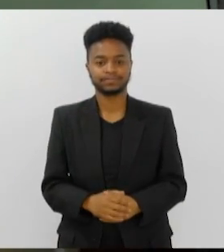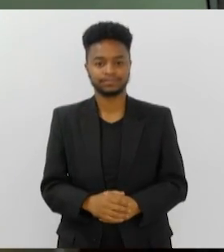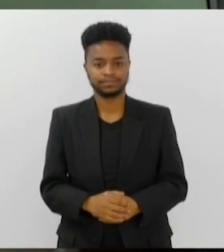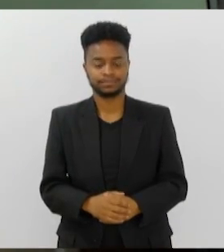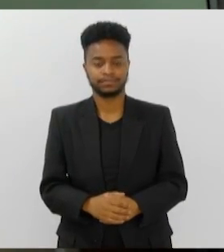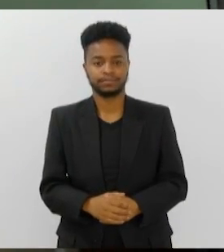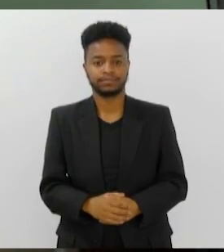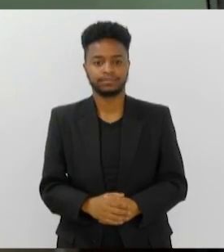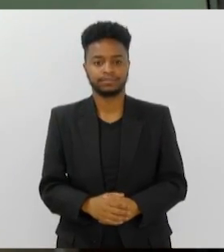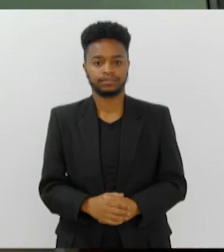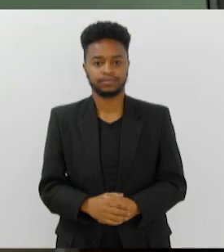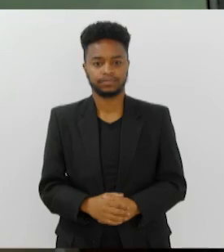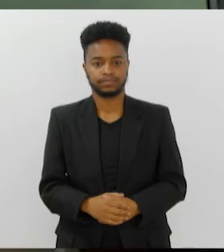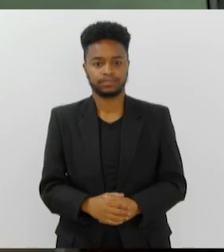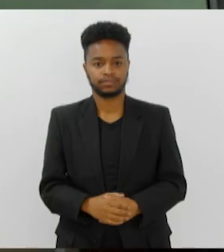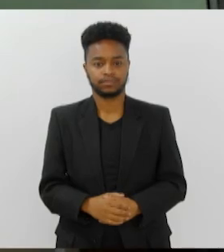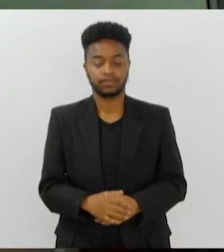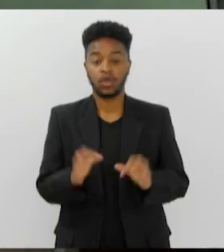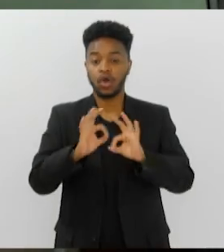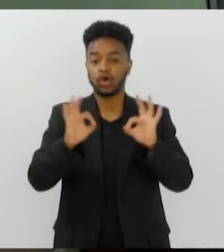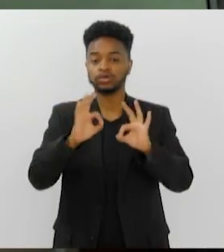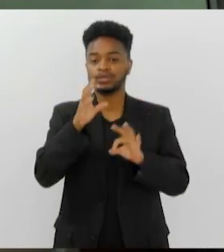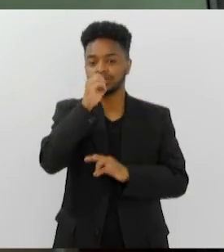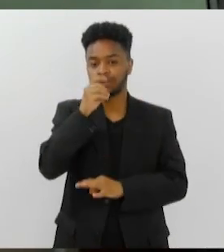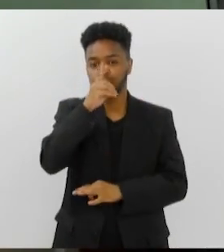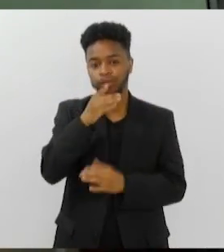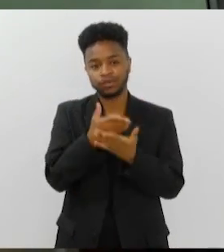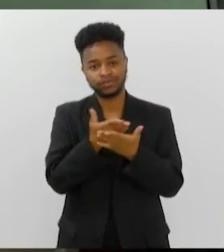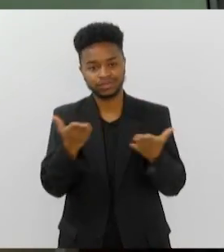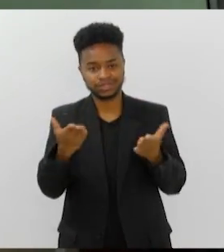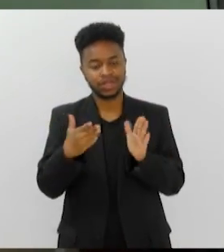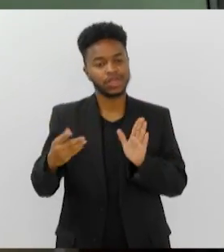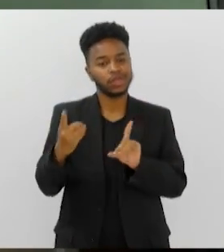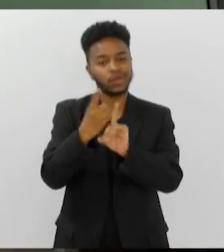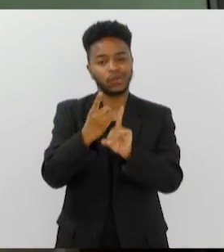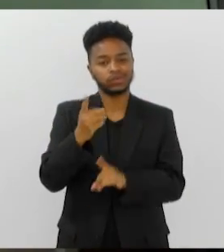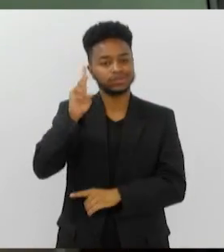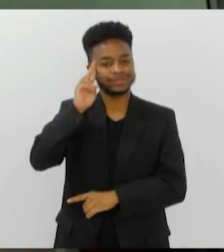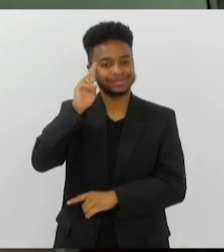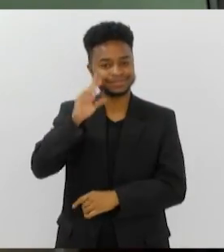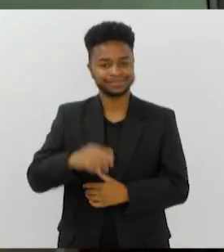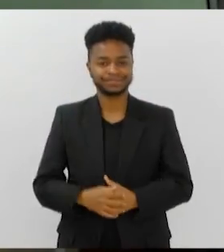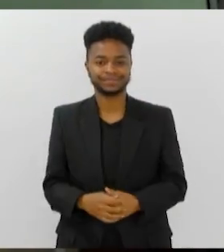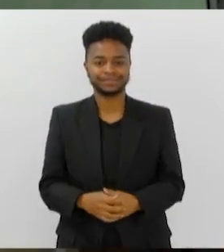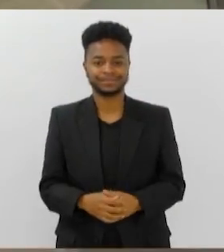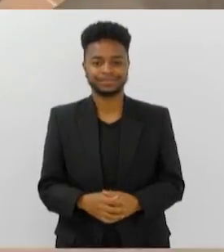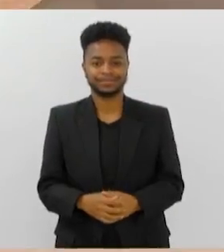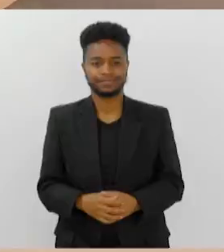tvalerj@alerj.rj.gov.br. Um ótimo final de semana para você e até segunda!